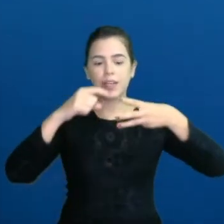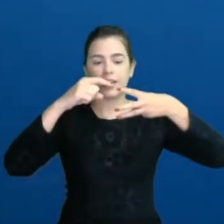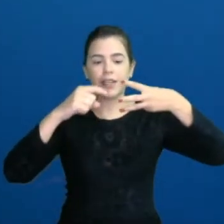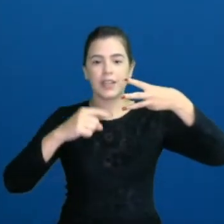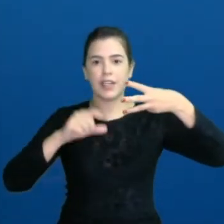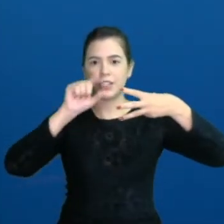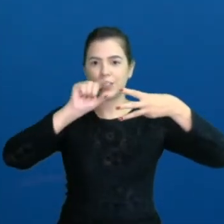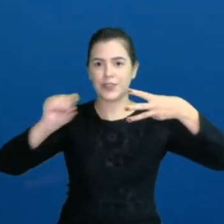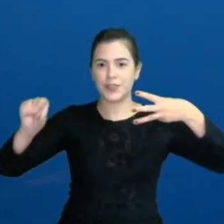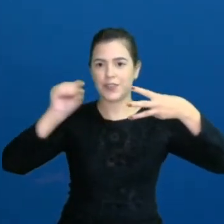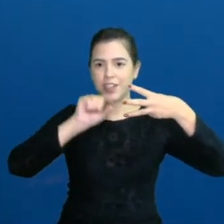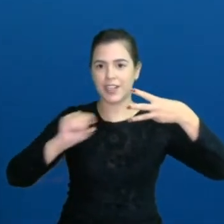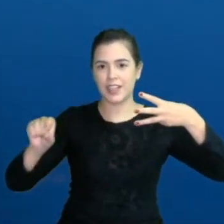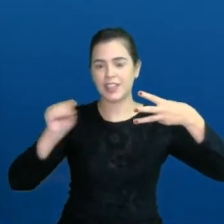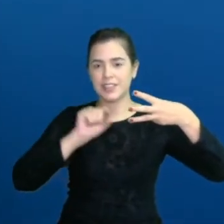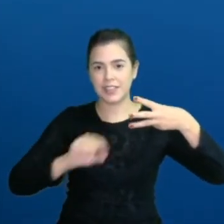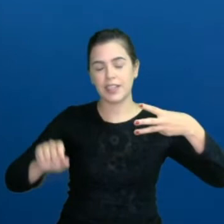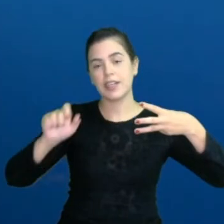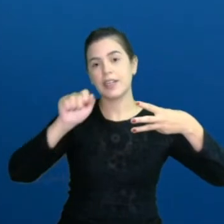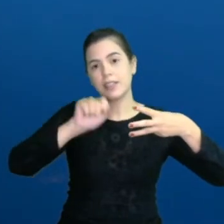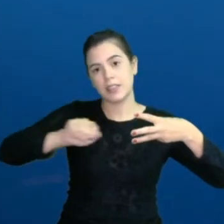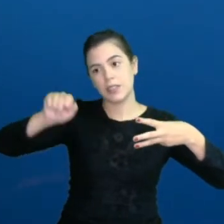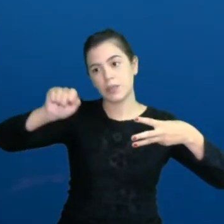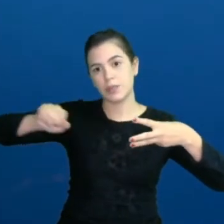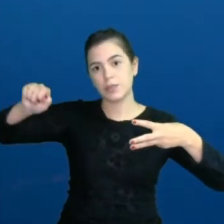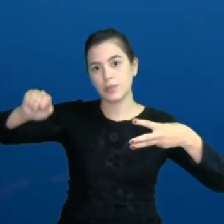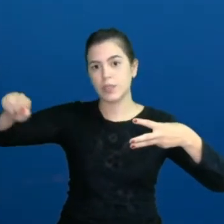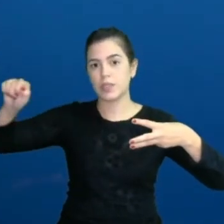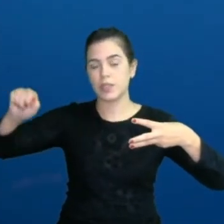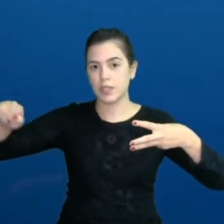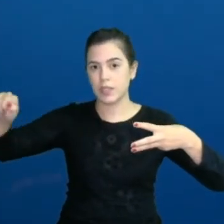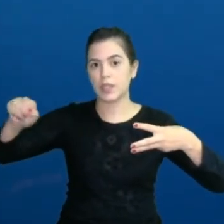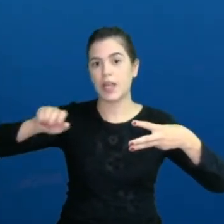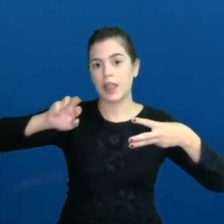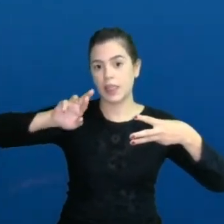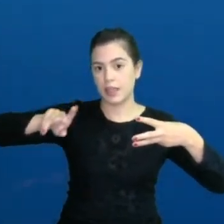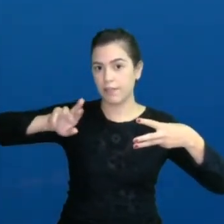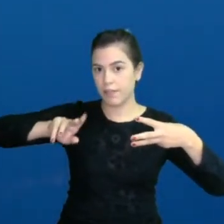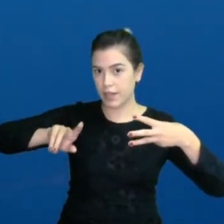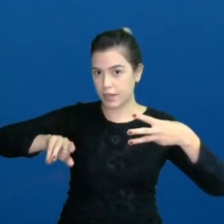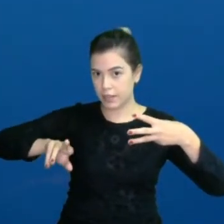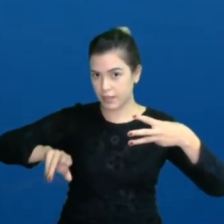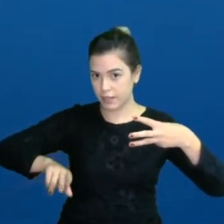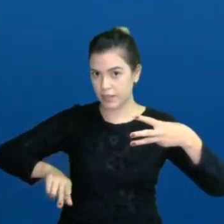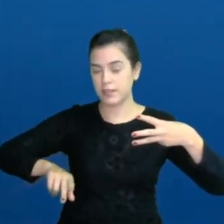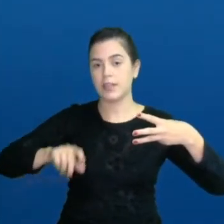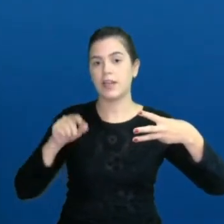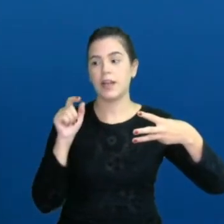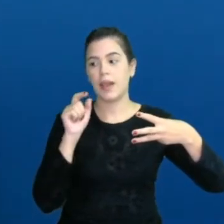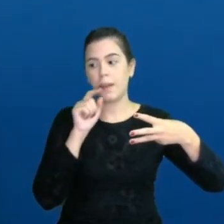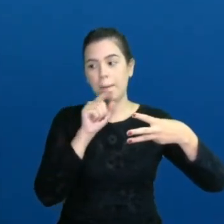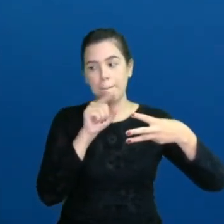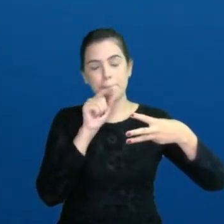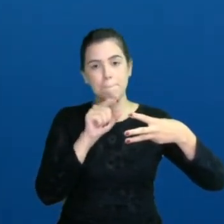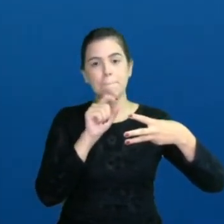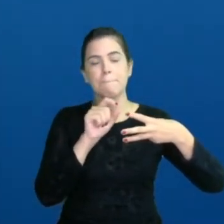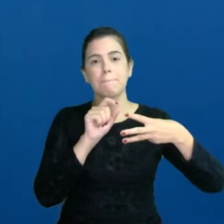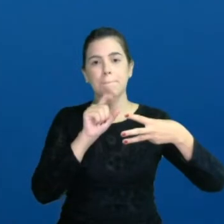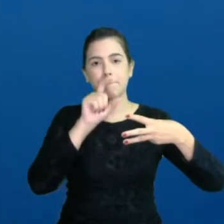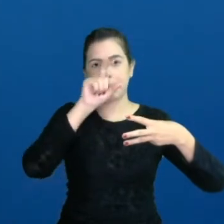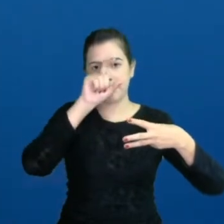E essas frases estão escritas em formatos de letras diferentes. Eu tenho aqui na letra bastão